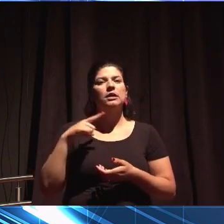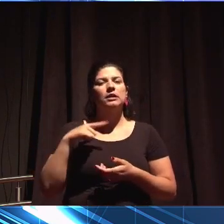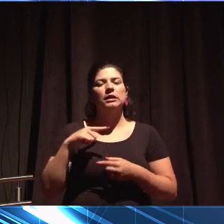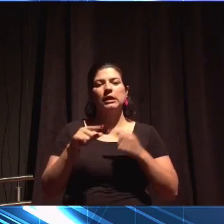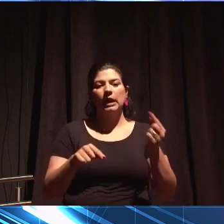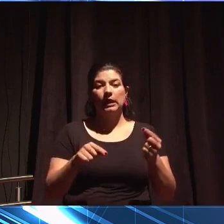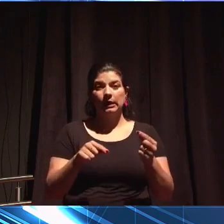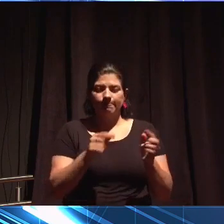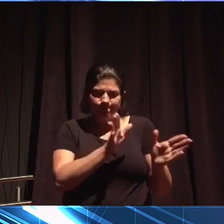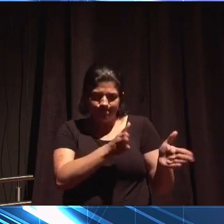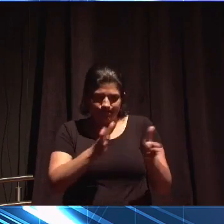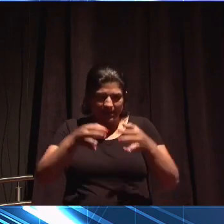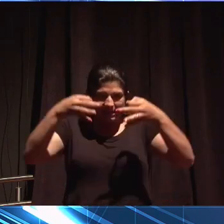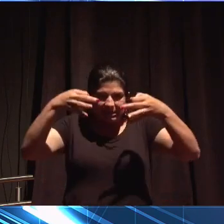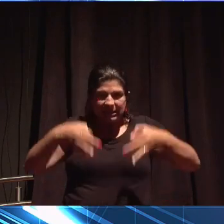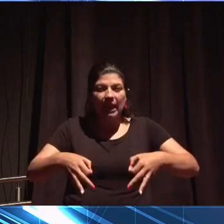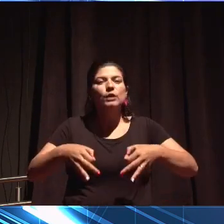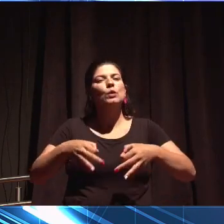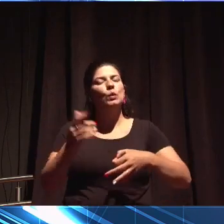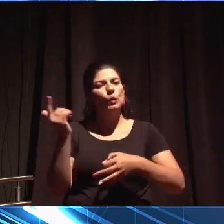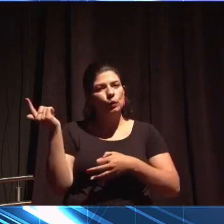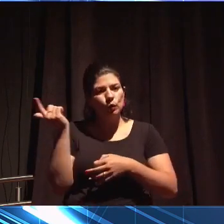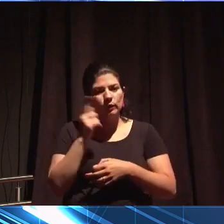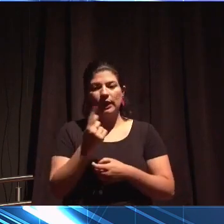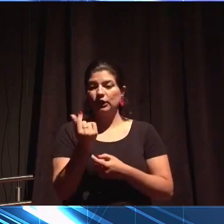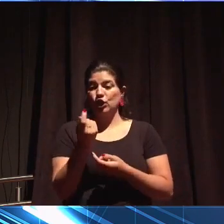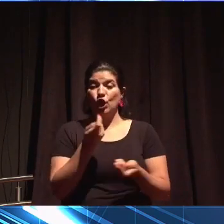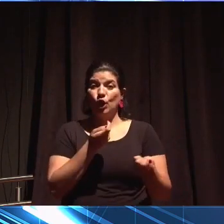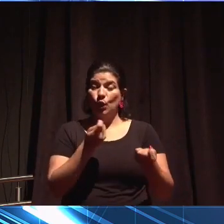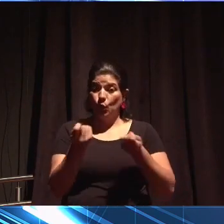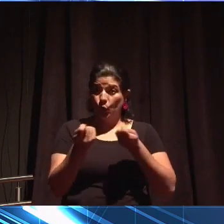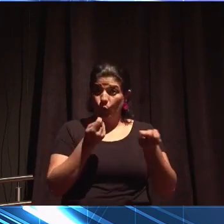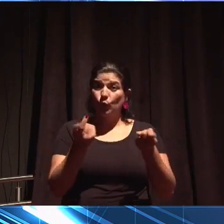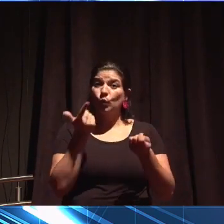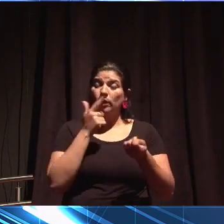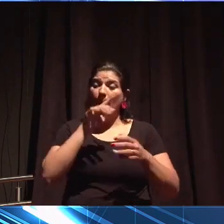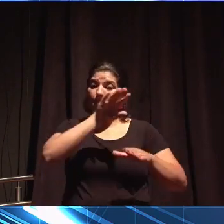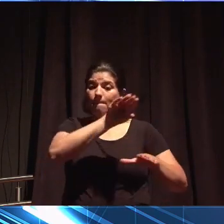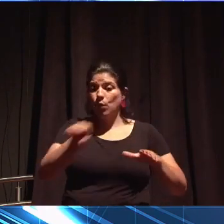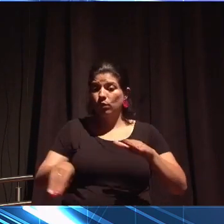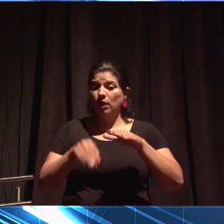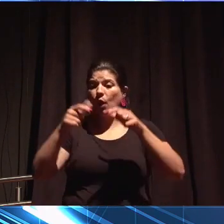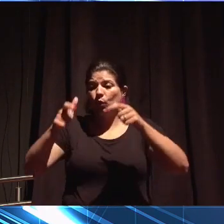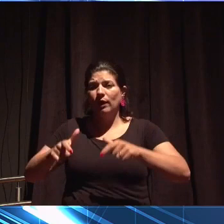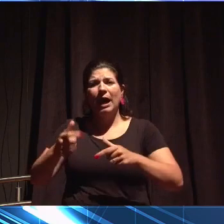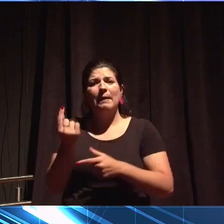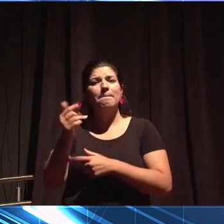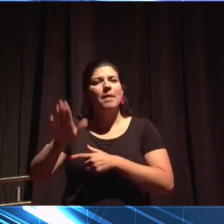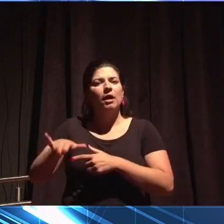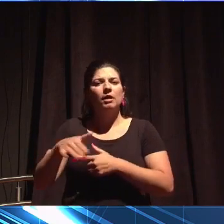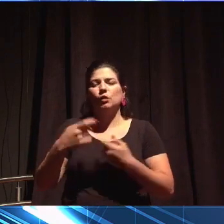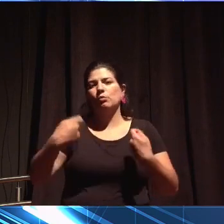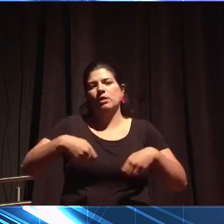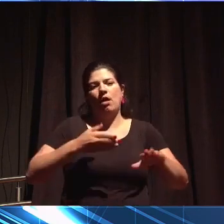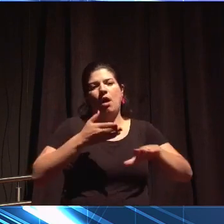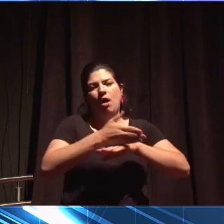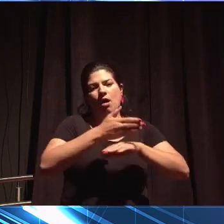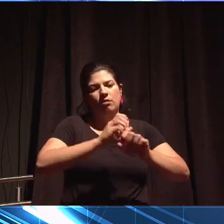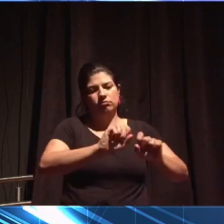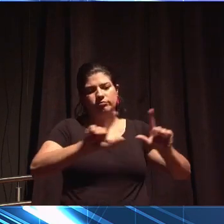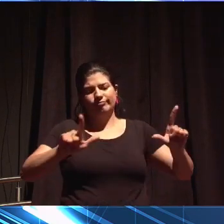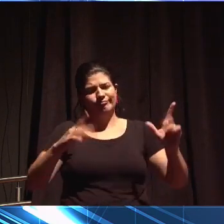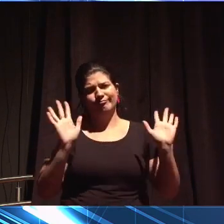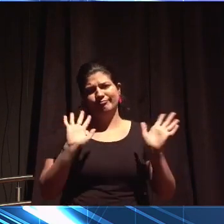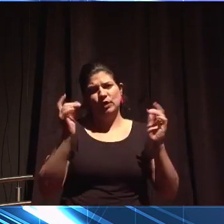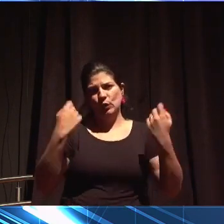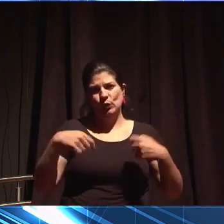bem estruturadinho, você consegue daí mover os seus recursos para uma região que é mais barata, porque você não tem necessidade de ficar acessando, né?